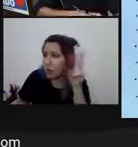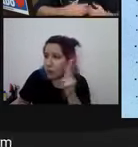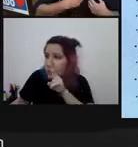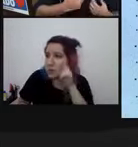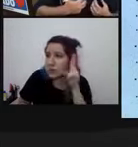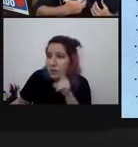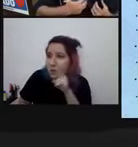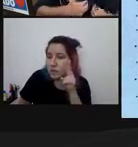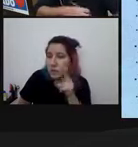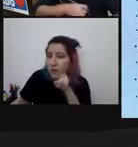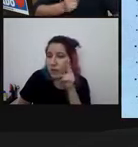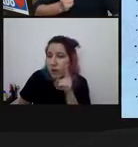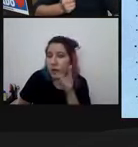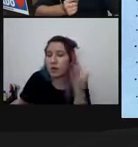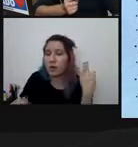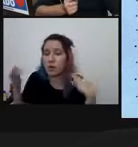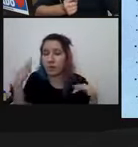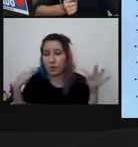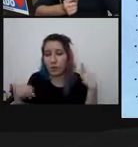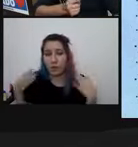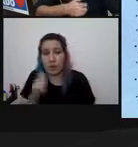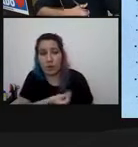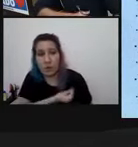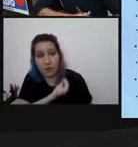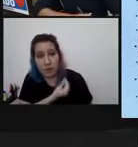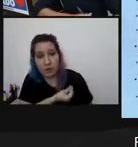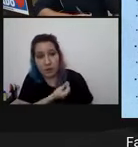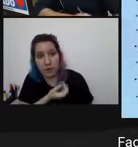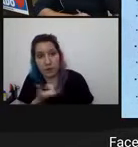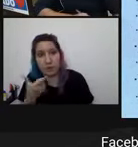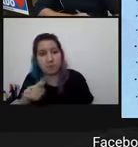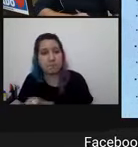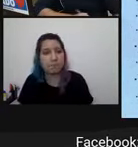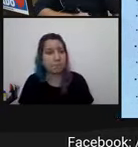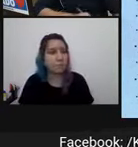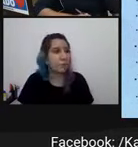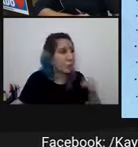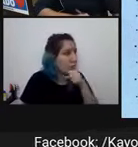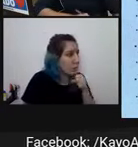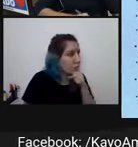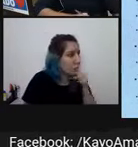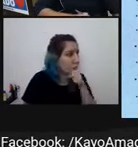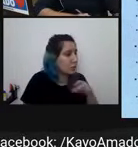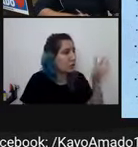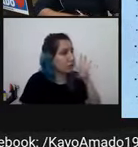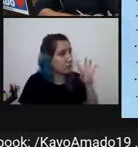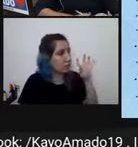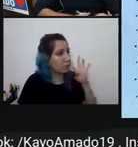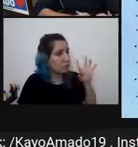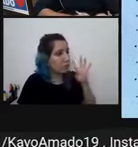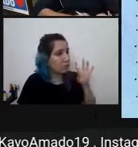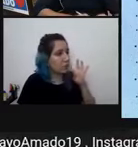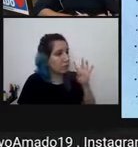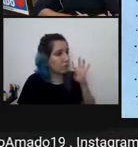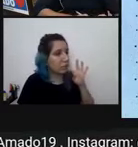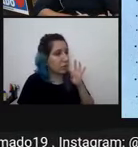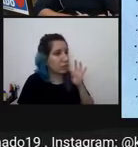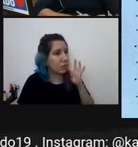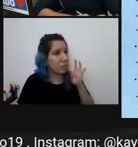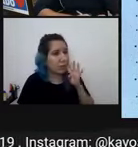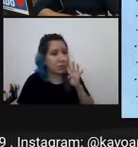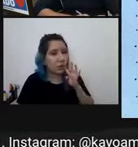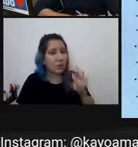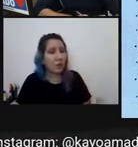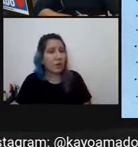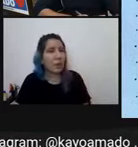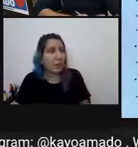em São Vicente, viverem o turismo em São Vicente. E outra, né, Caio? O idoso é bem interessante, assim, ele cobre uma questão de sazonalidade,